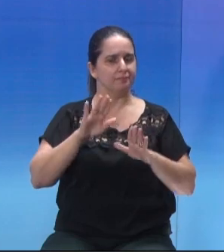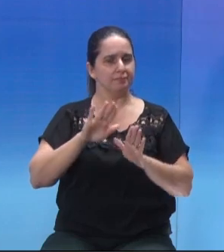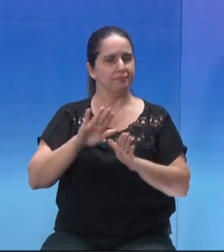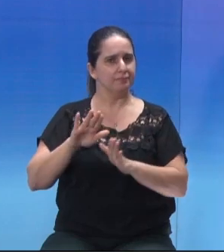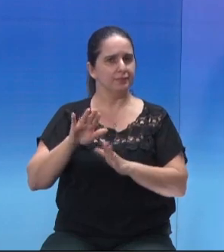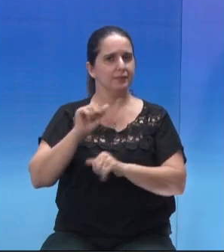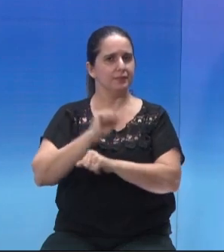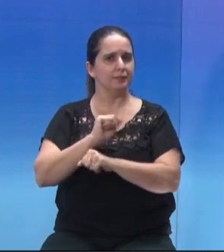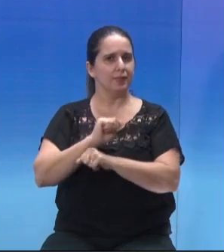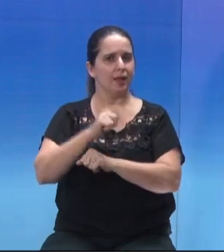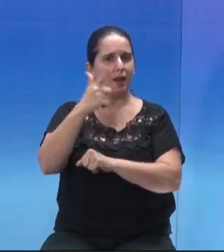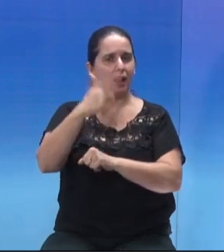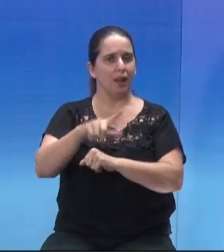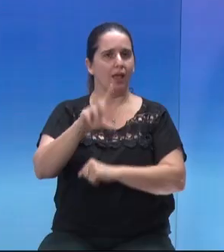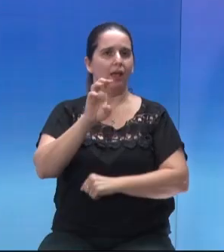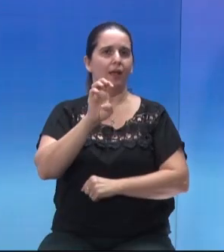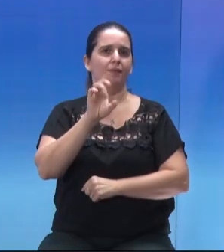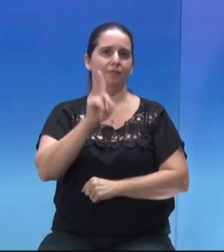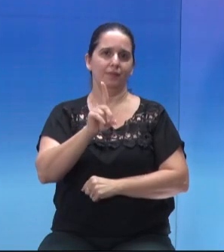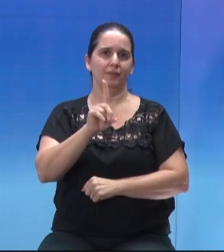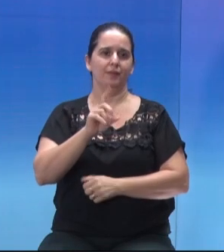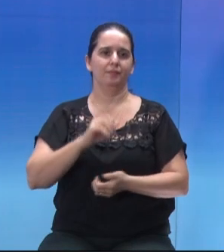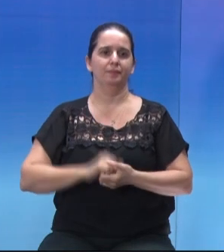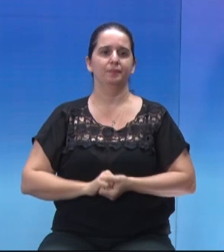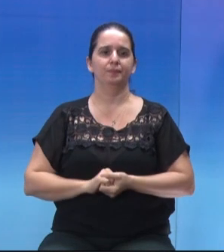guardadinha. Vamos ver a letra D de dado.